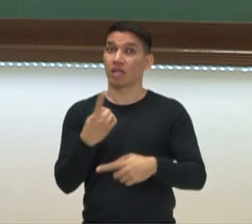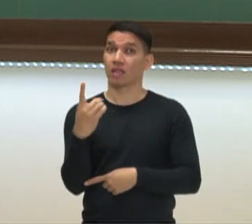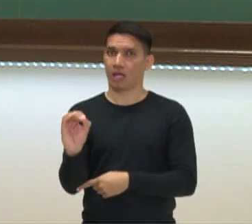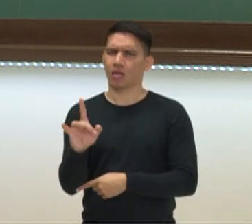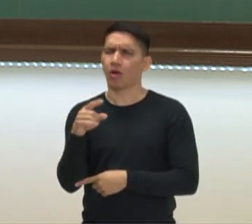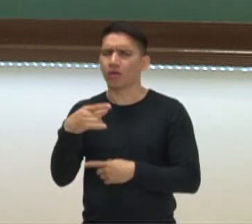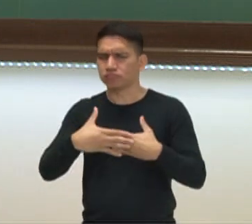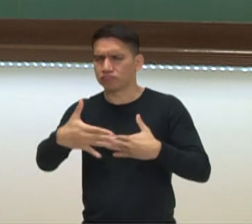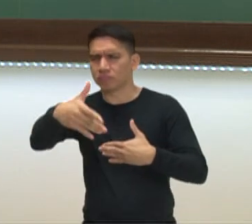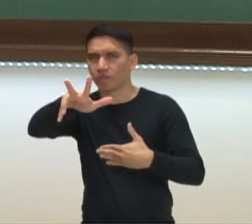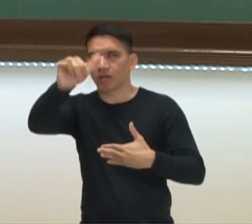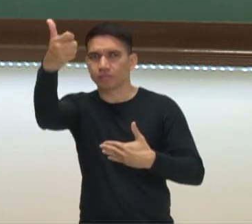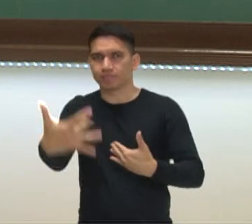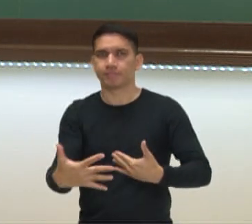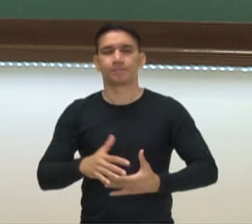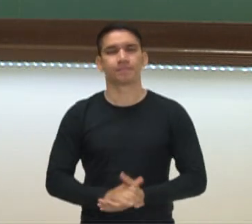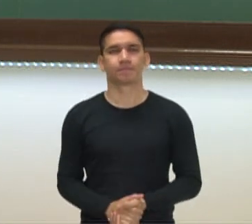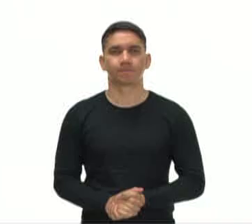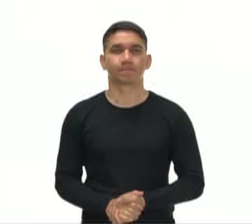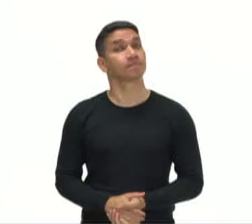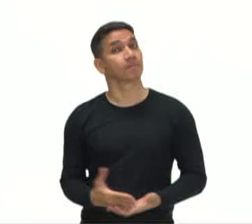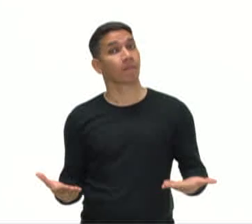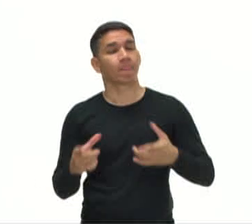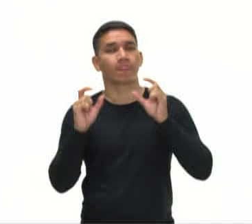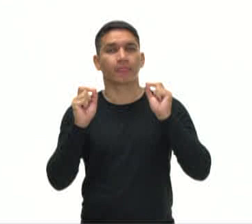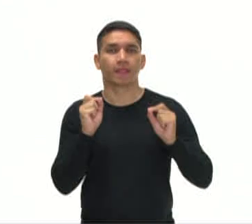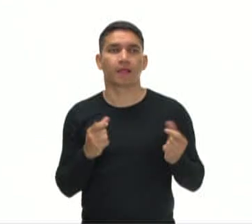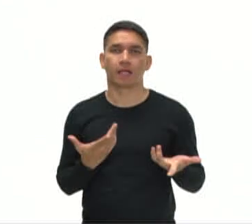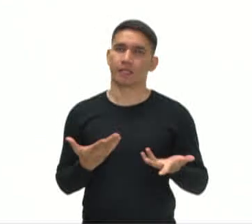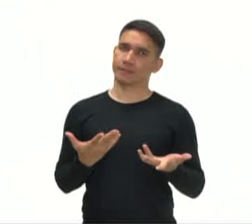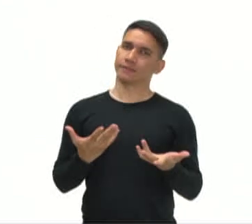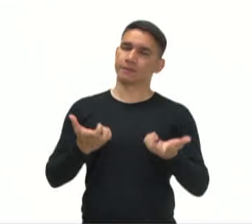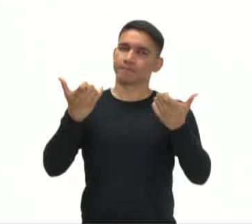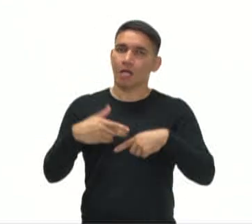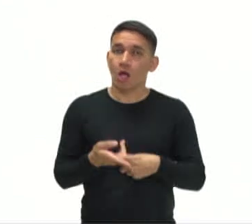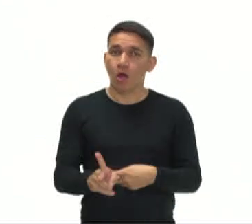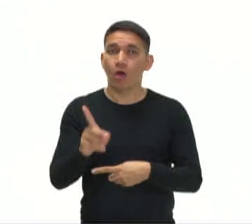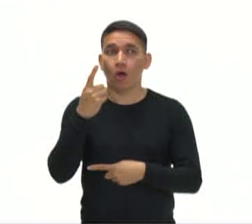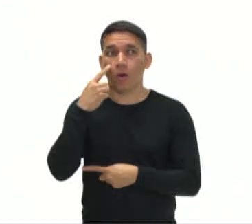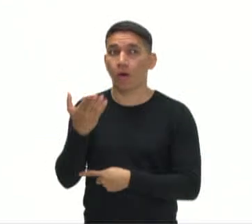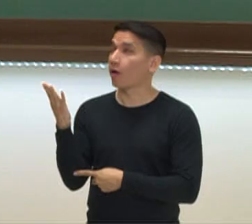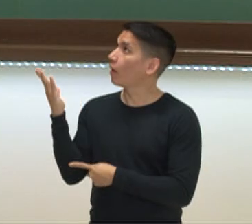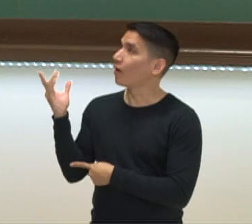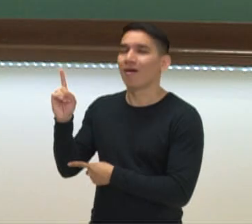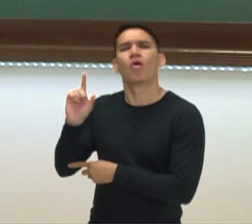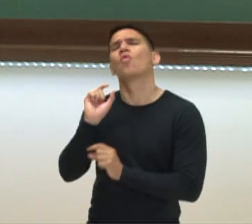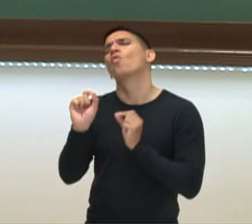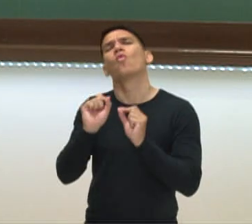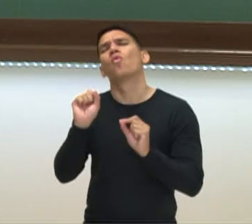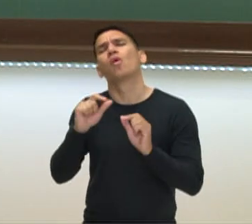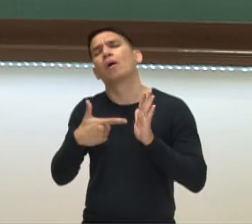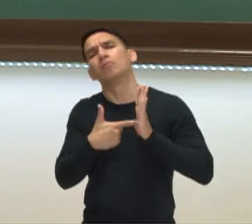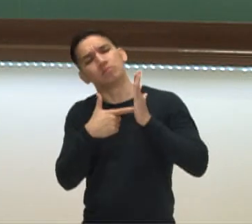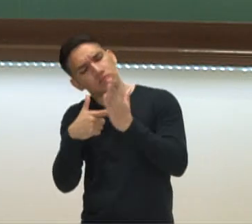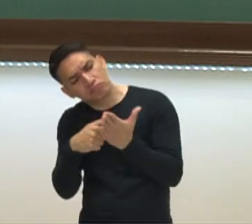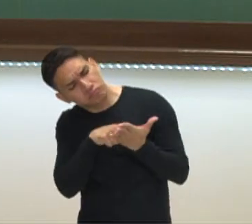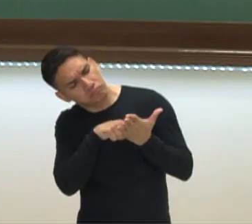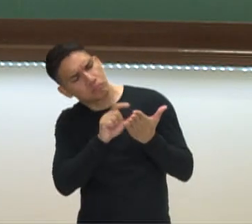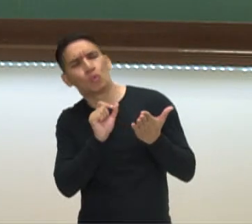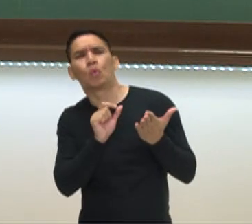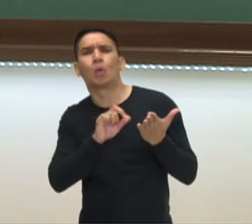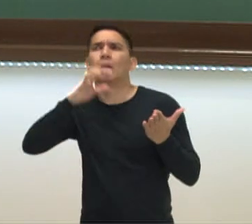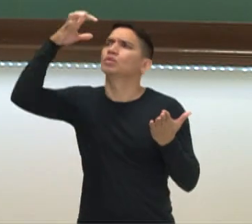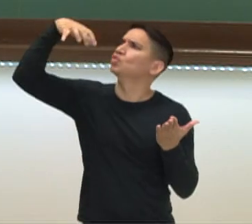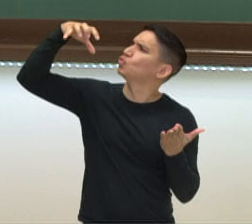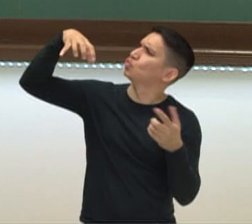entender isso mais para frente. Bom, continuando. O que me indica o consumo do